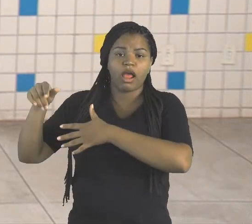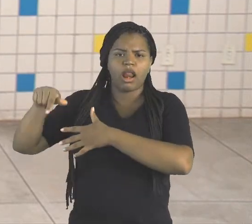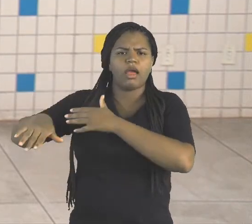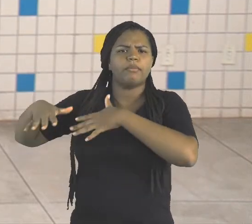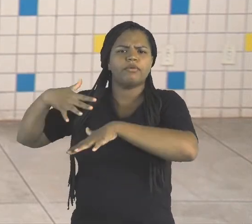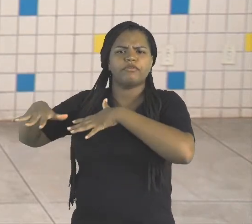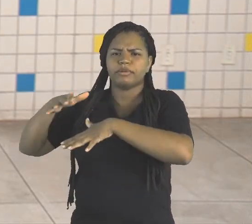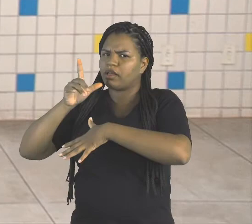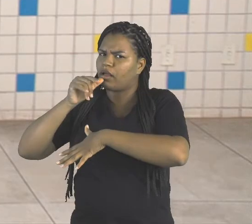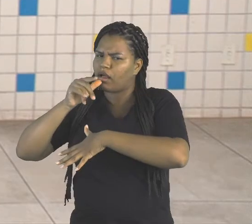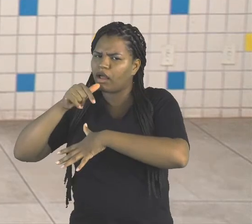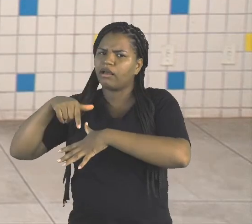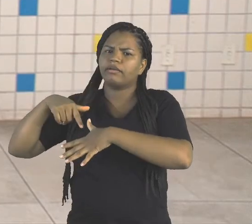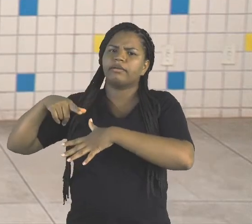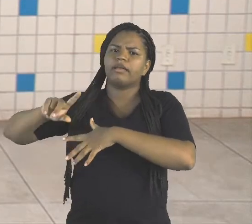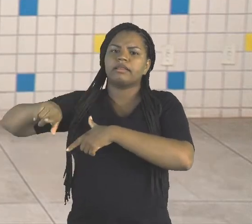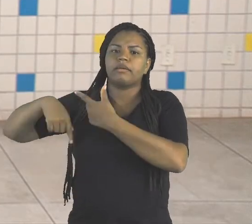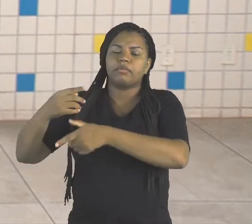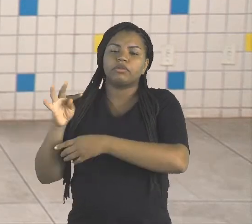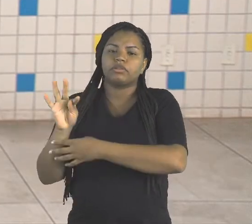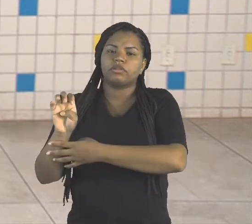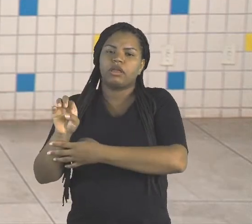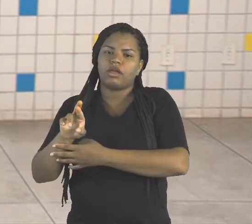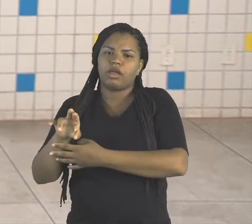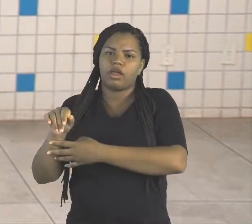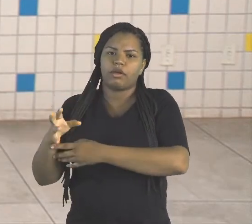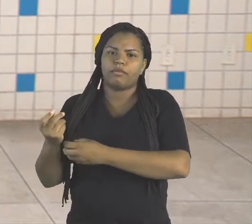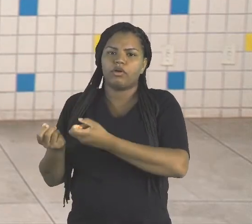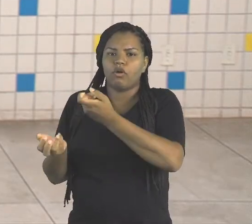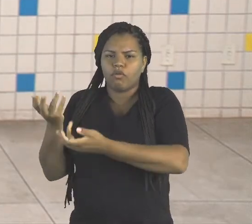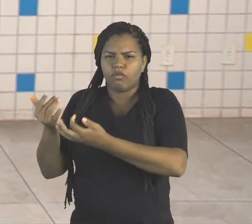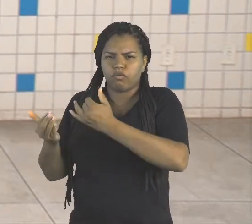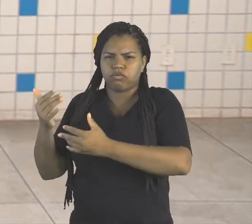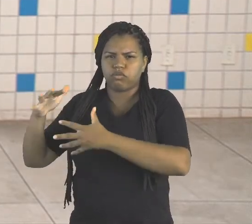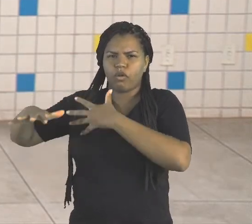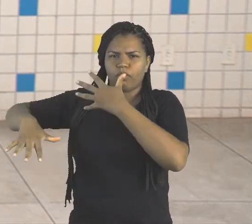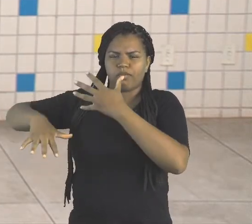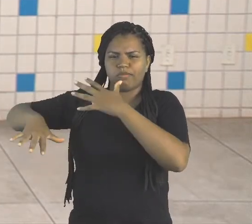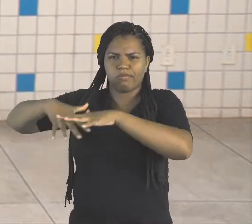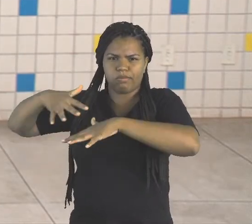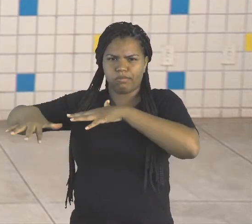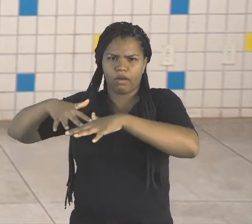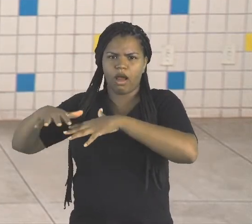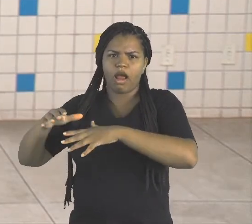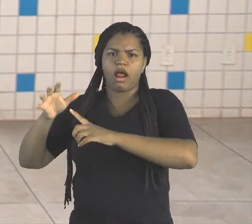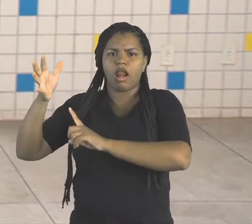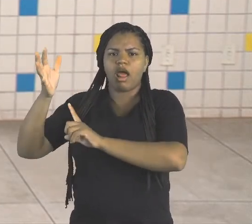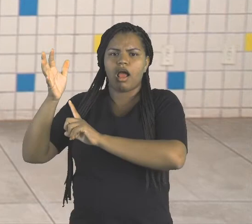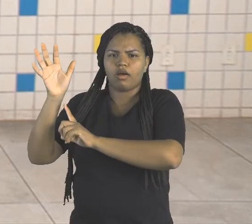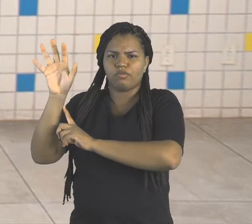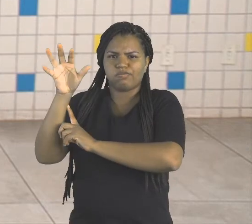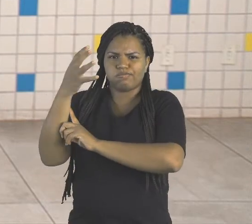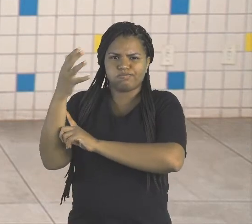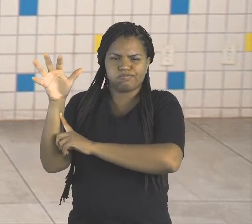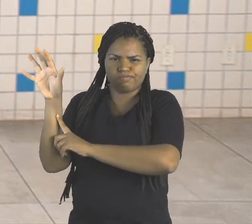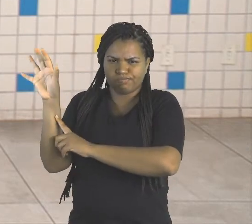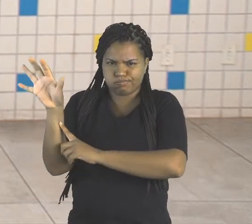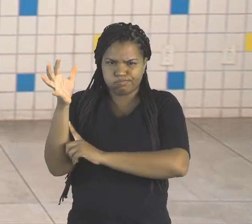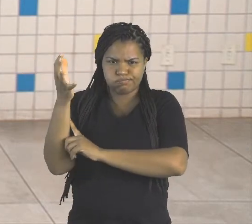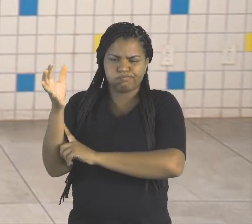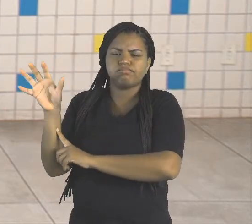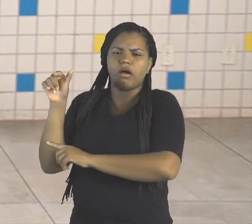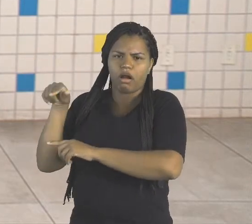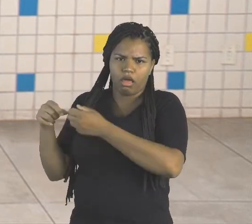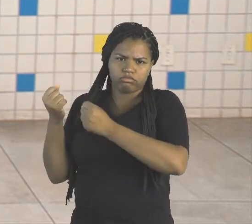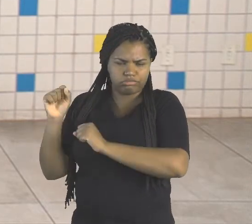água, nas usinas termoelétricas pelo vapor em movimento, em usinas eólicas pelo movimento dos ventos, por